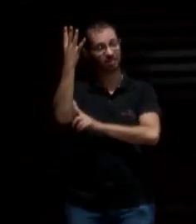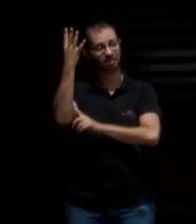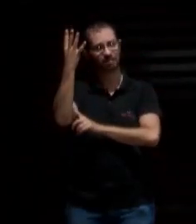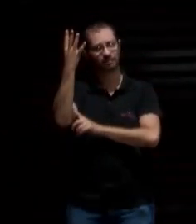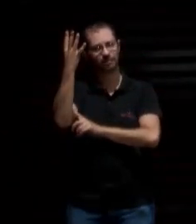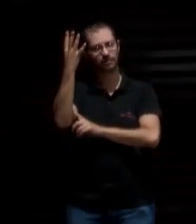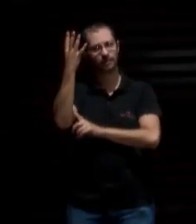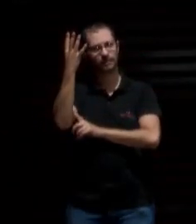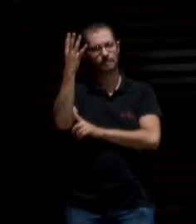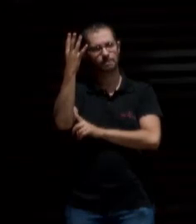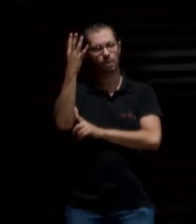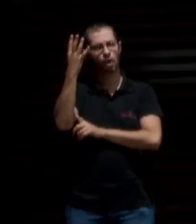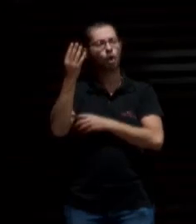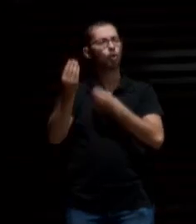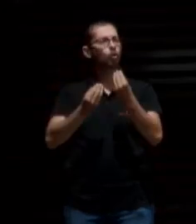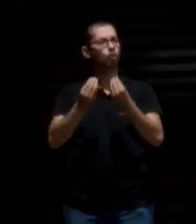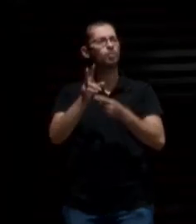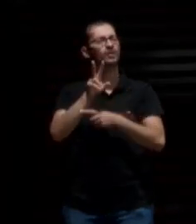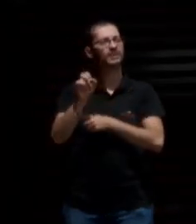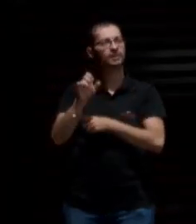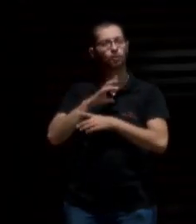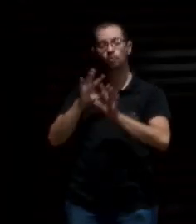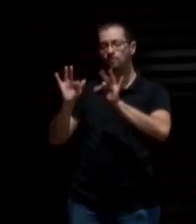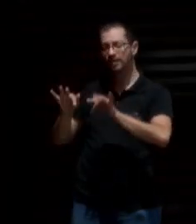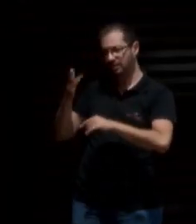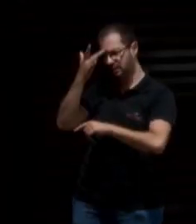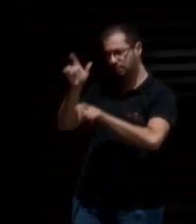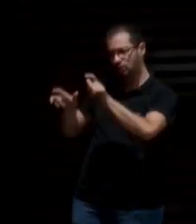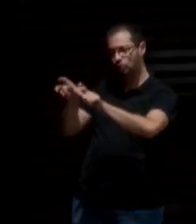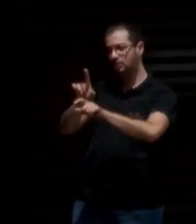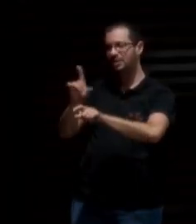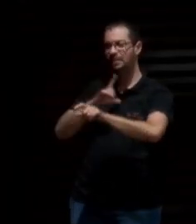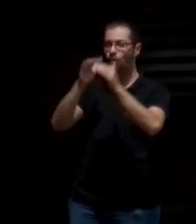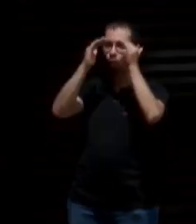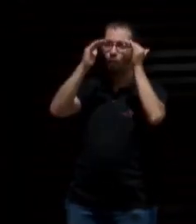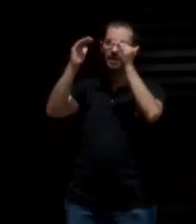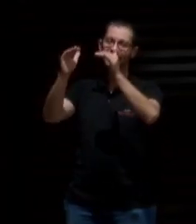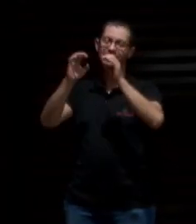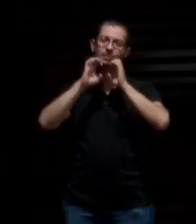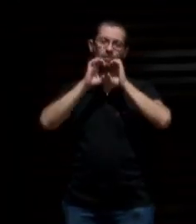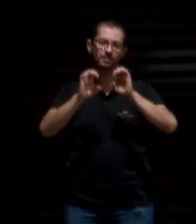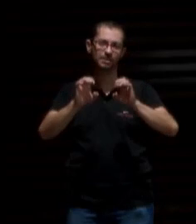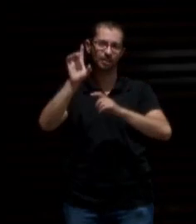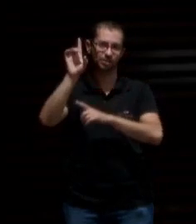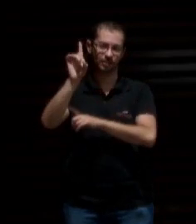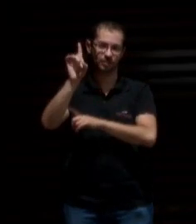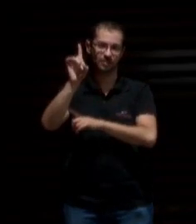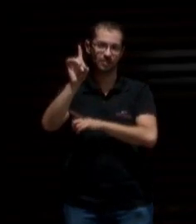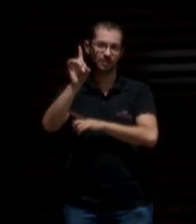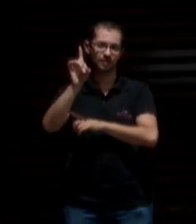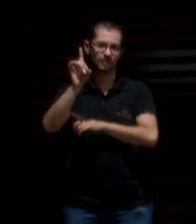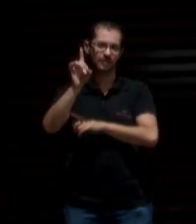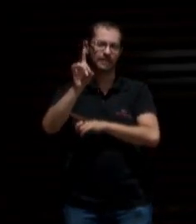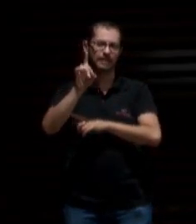será o fim daqueles que não obedecem ao Evangelho de Deus? E se é com dificuldade que o justo é salvo, onde